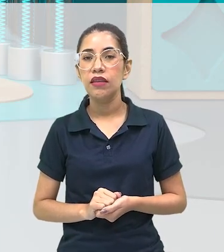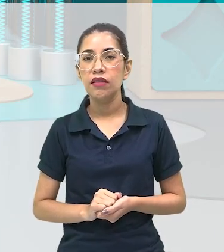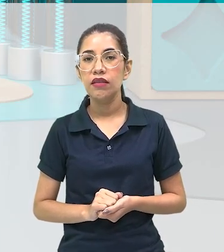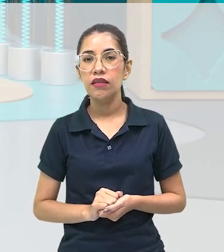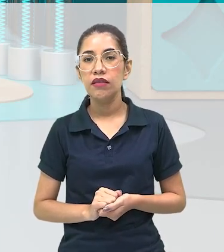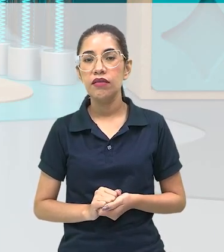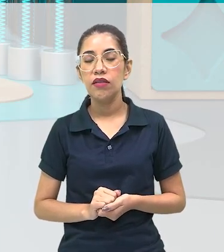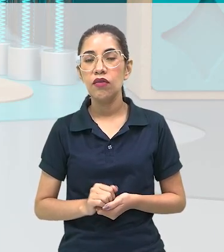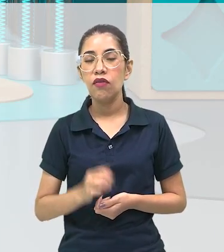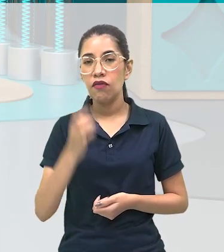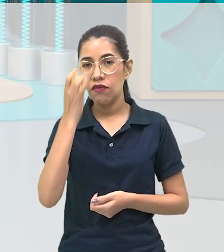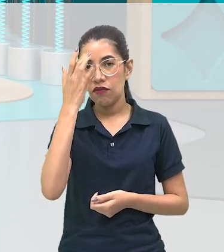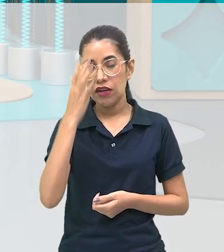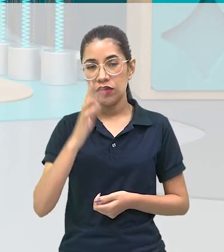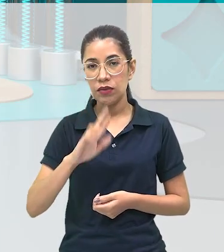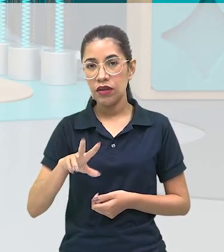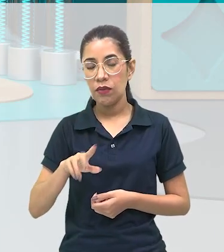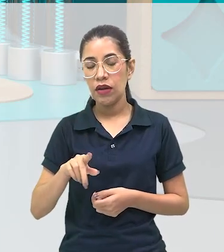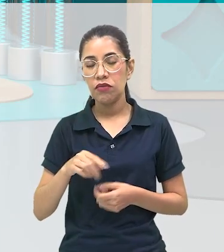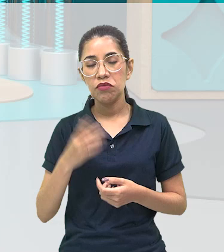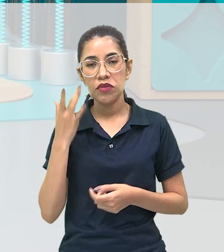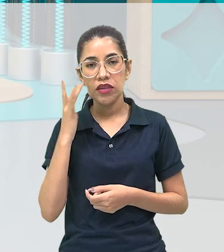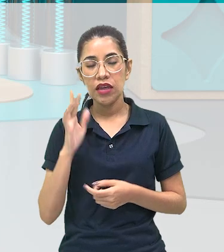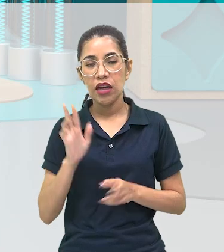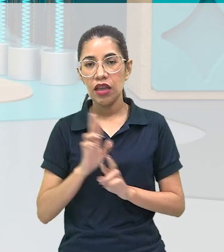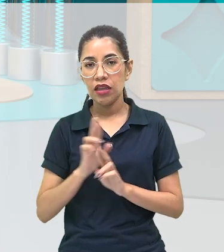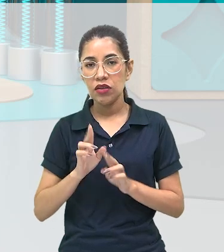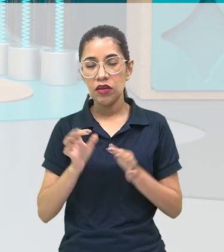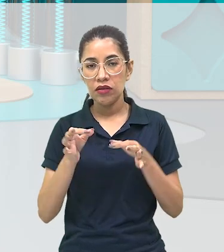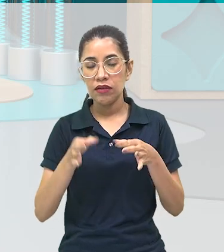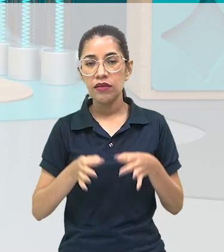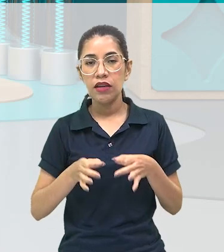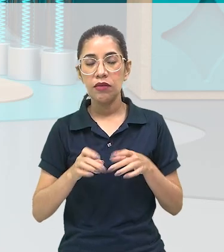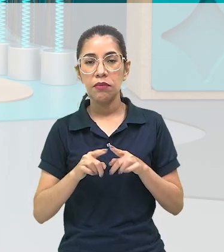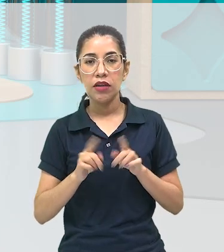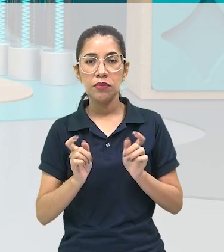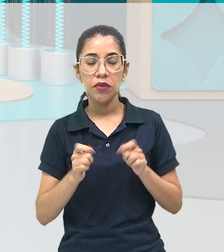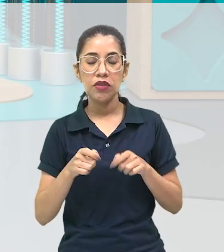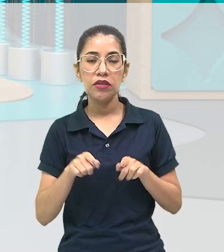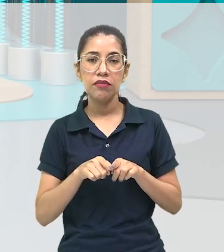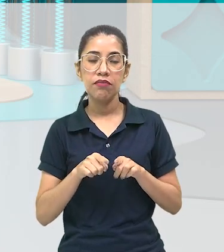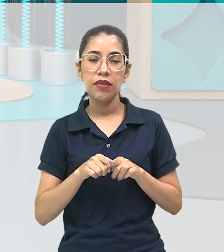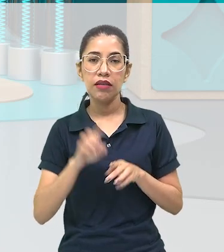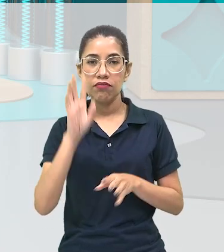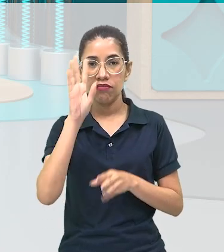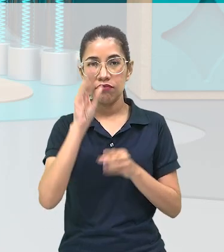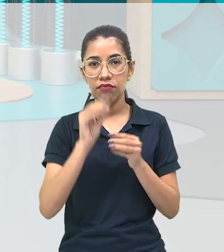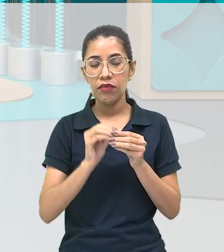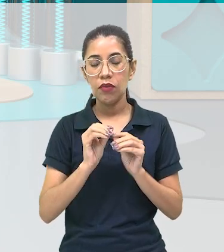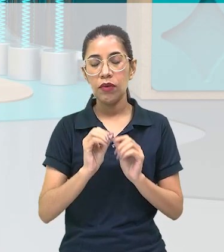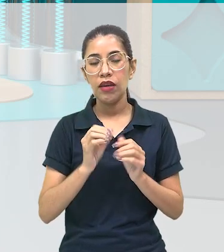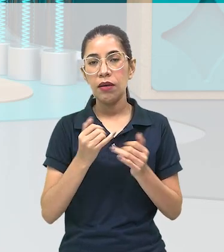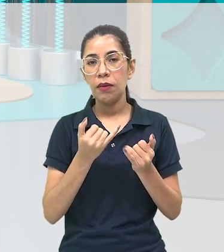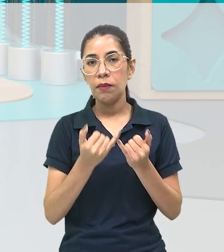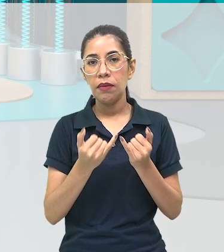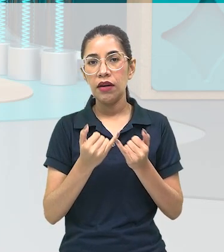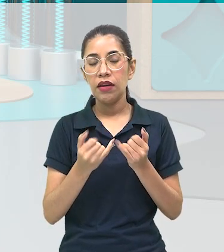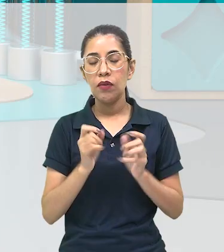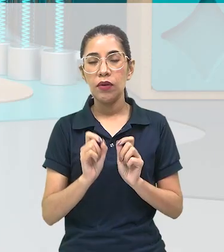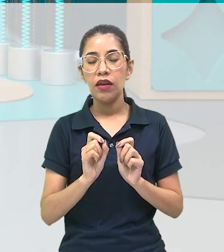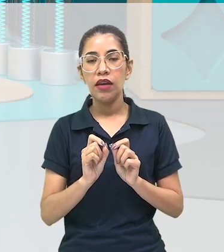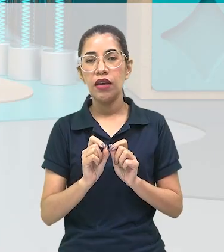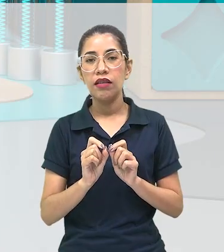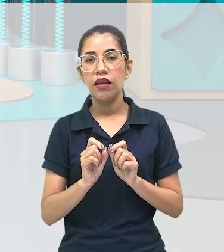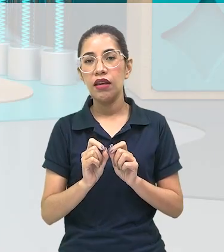difícil, talvez não seja essa a associação correta, mas não é difícil também a gente associar que realmente é como se fossem tratados